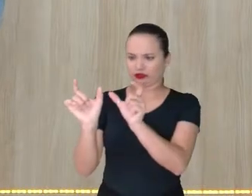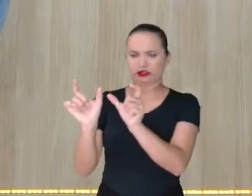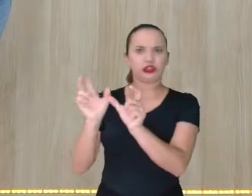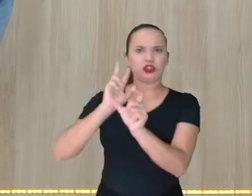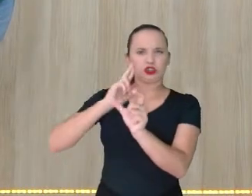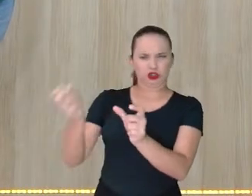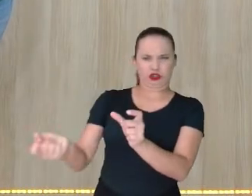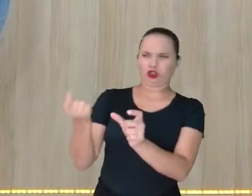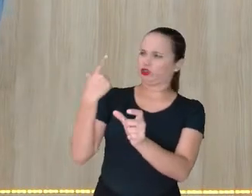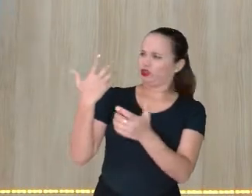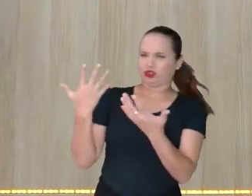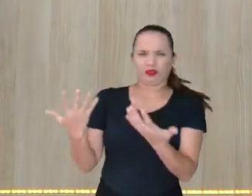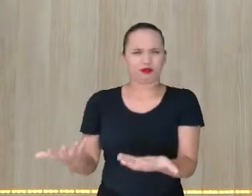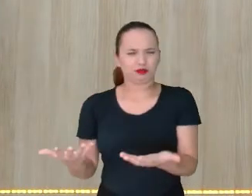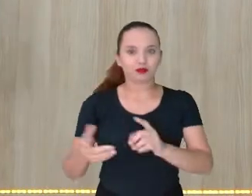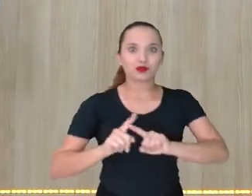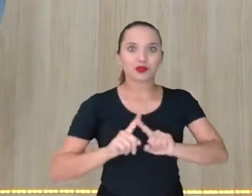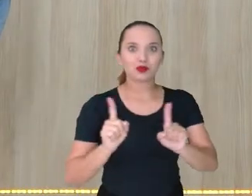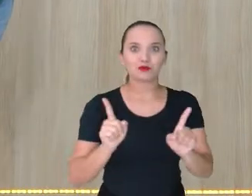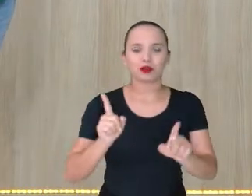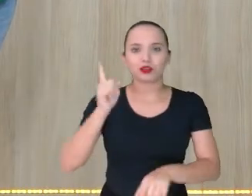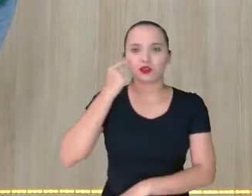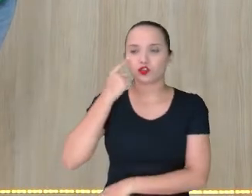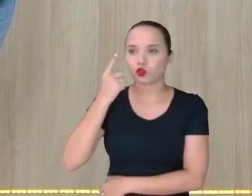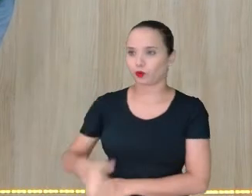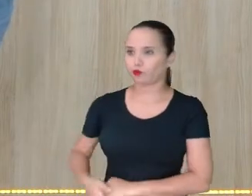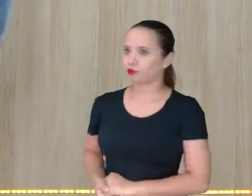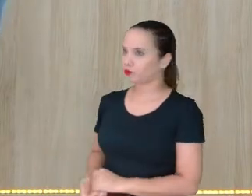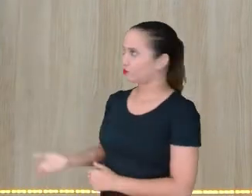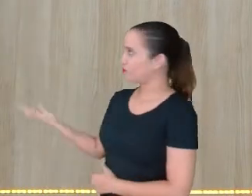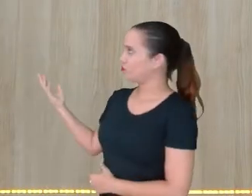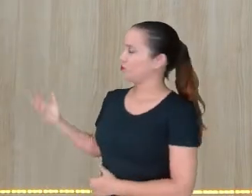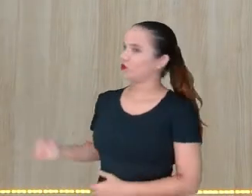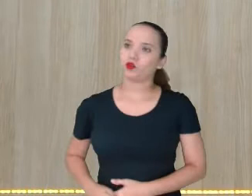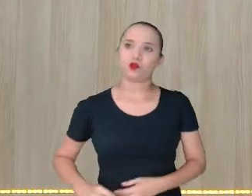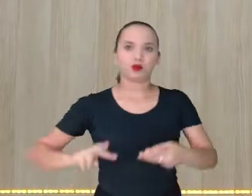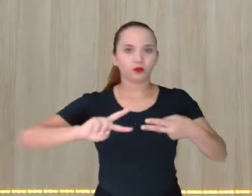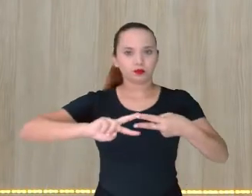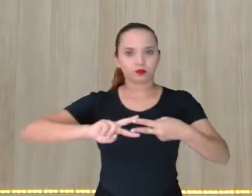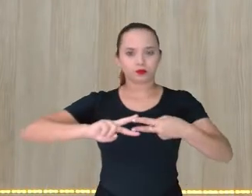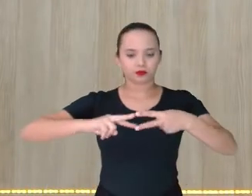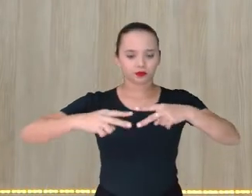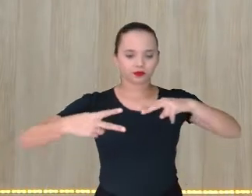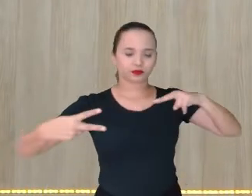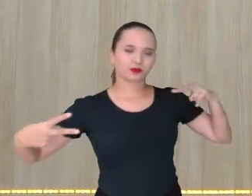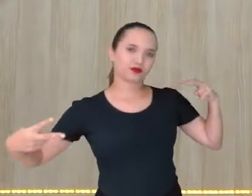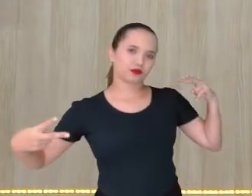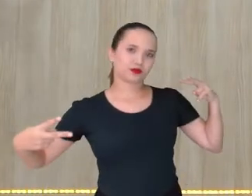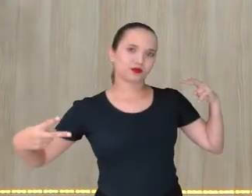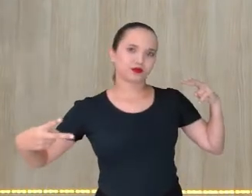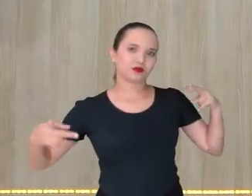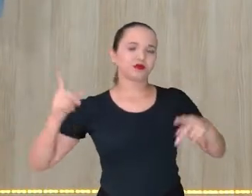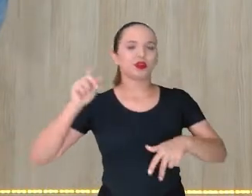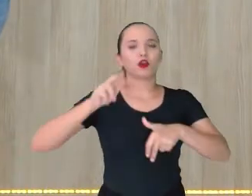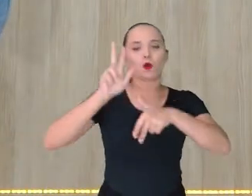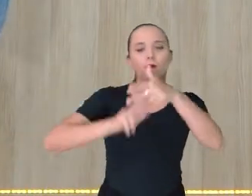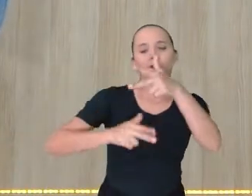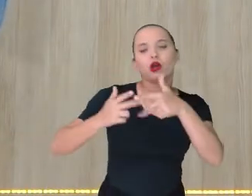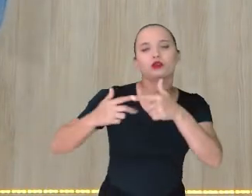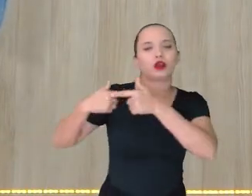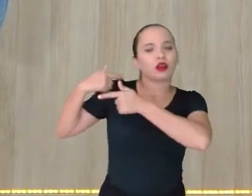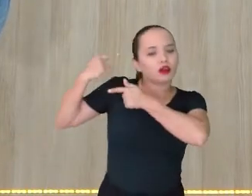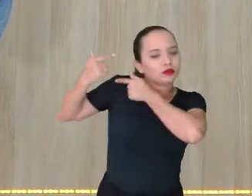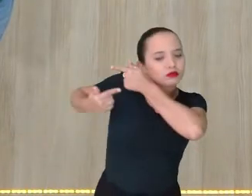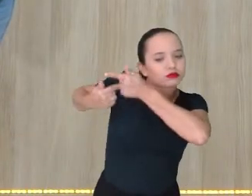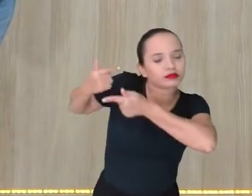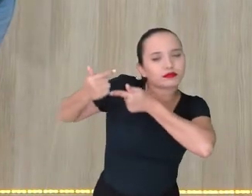né? Ácidos nucleicos. Ácidos nucleicos, gente, são nosso material hereditário. É o que a gente